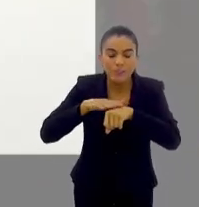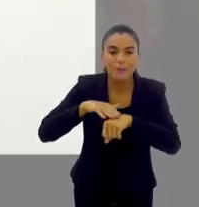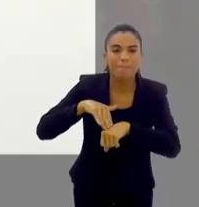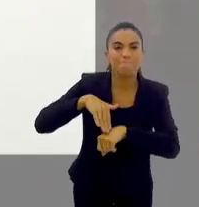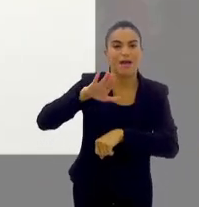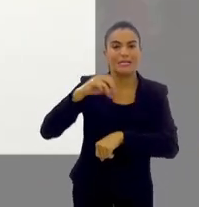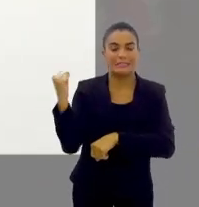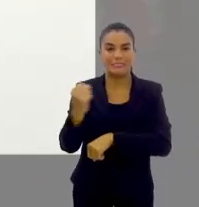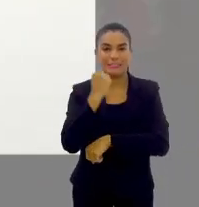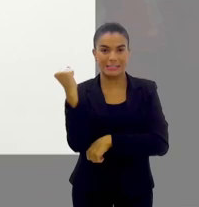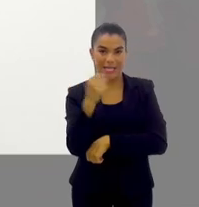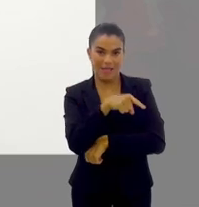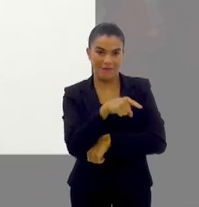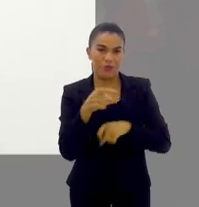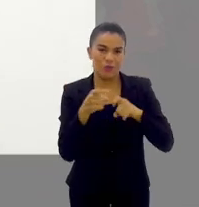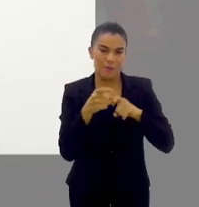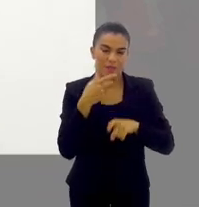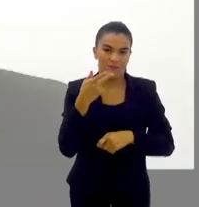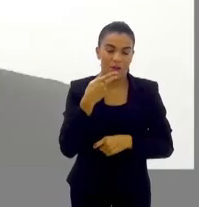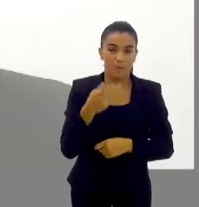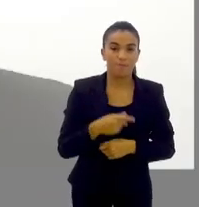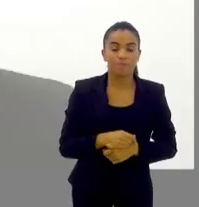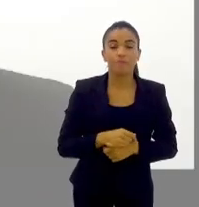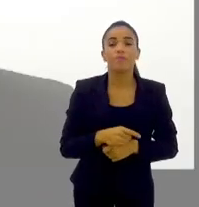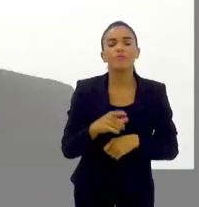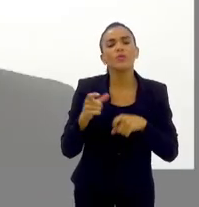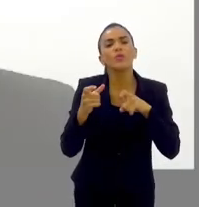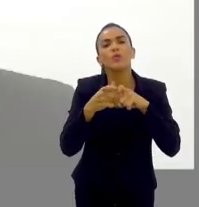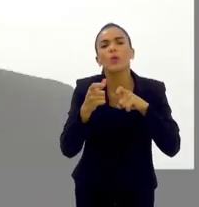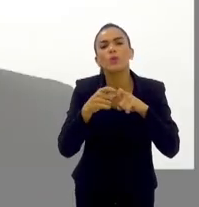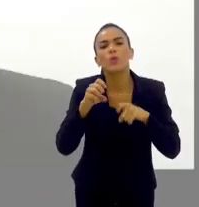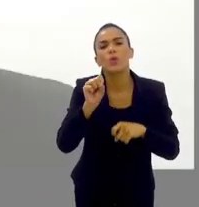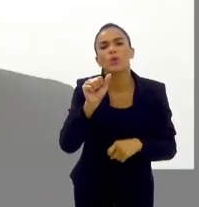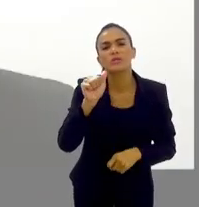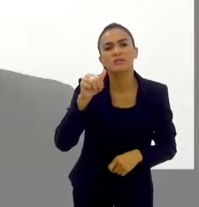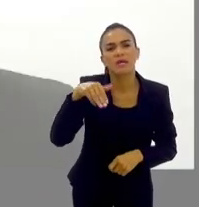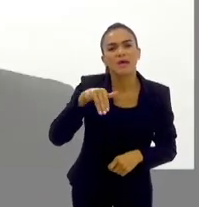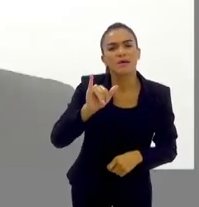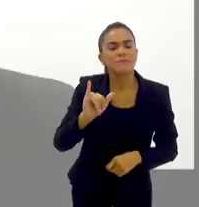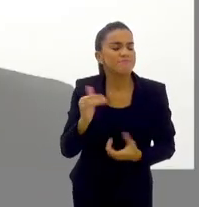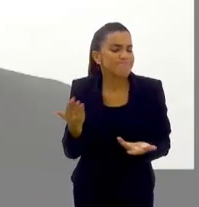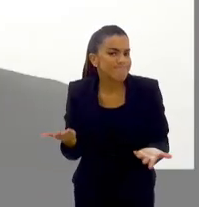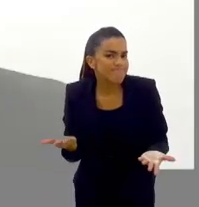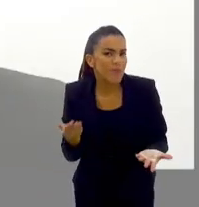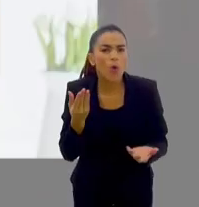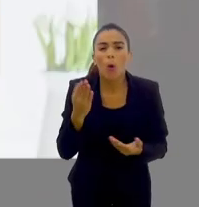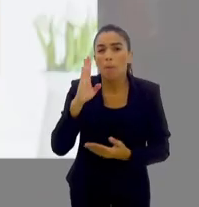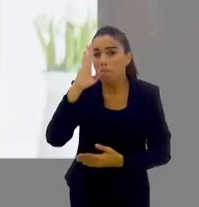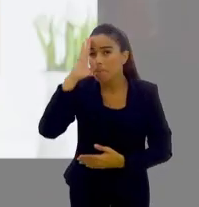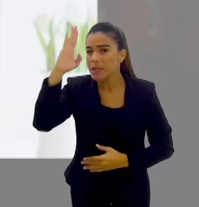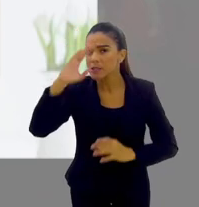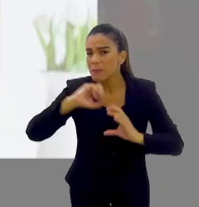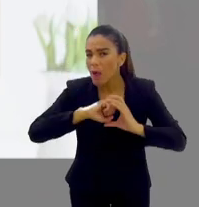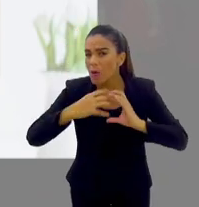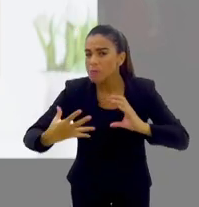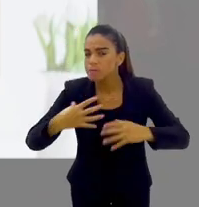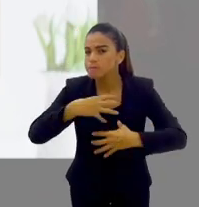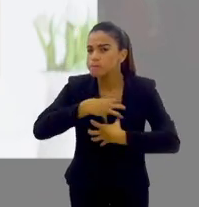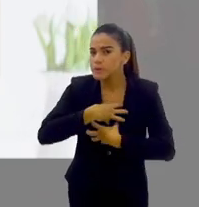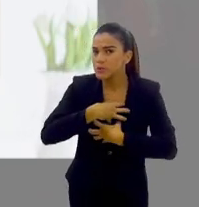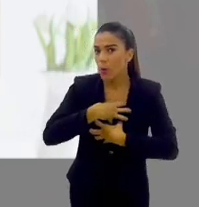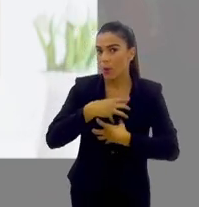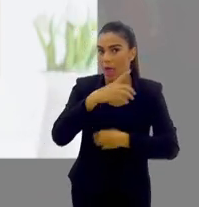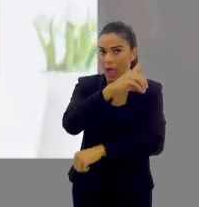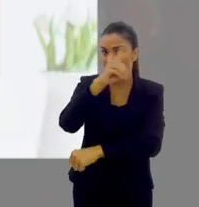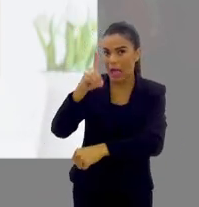graves, como o Dr. Chávez comentou. Agora, doutor Sam, em relação à doença em si, assim, quais são os principais